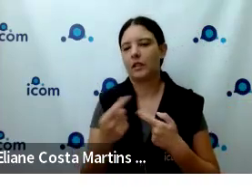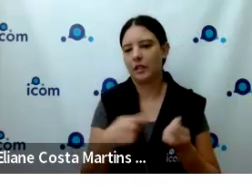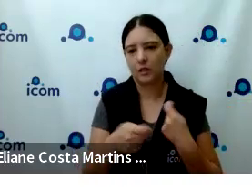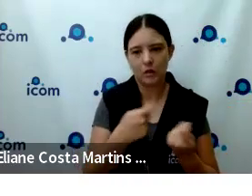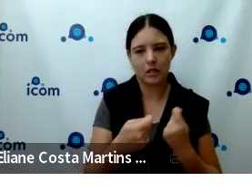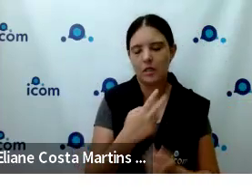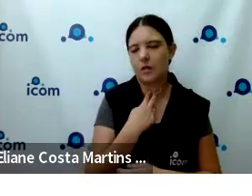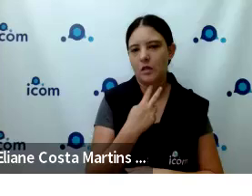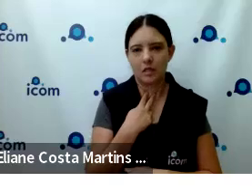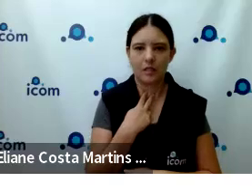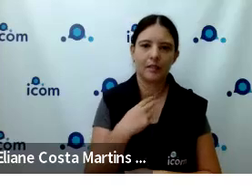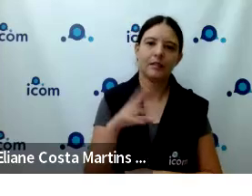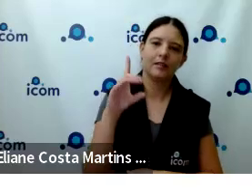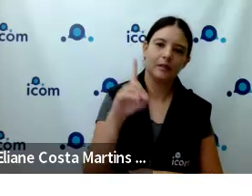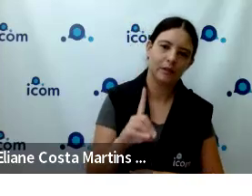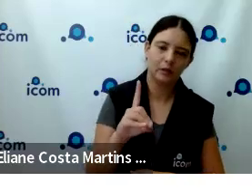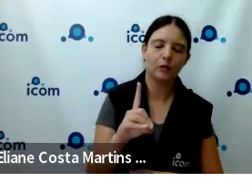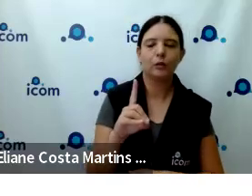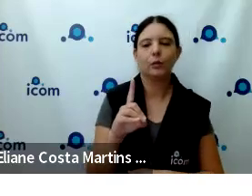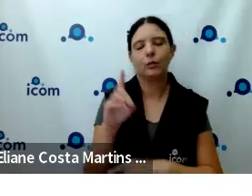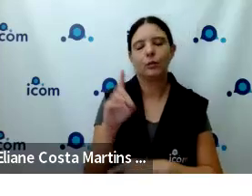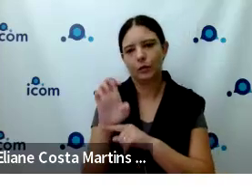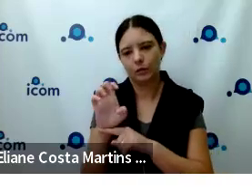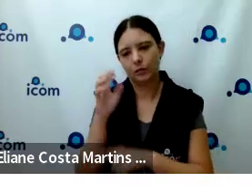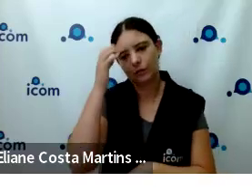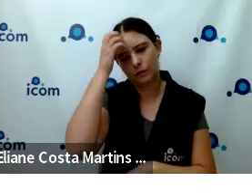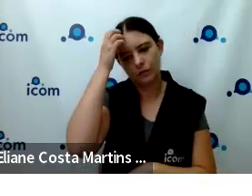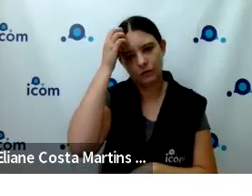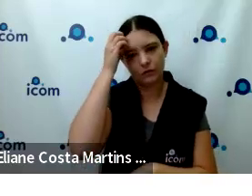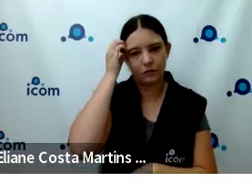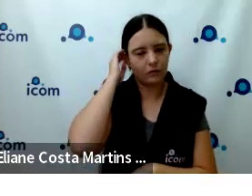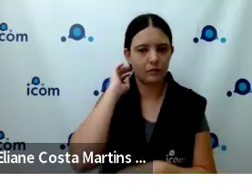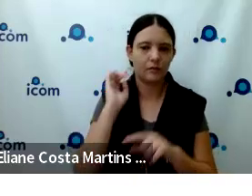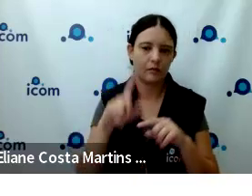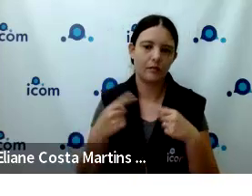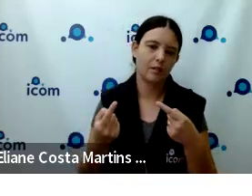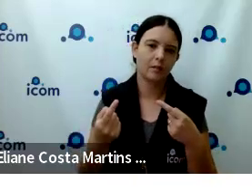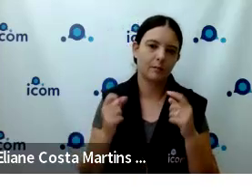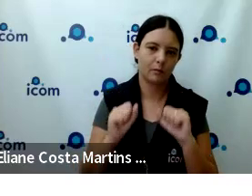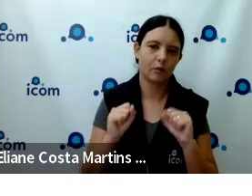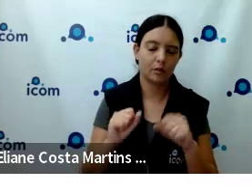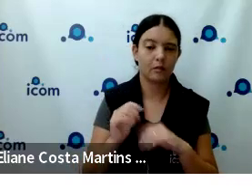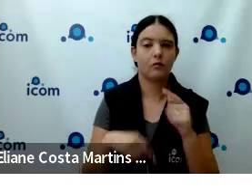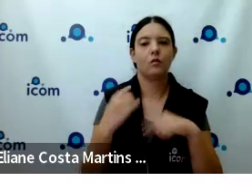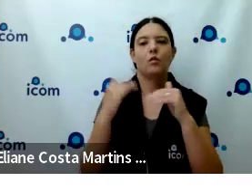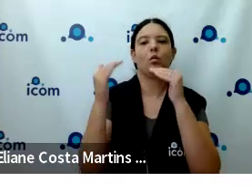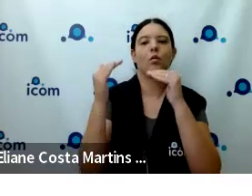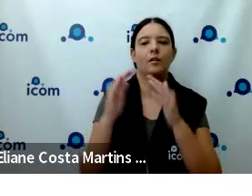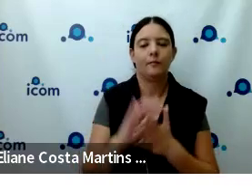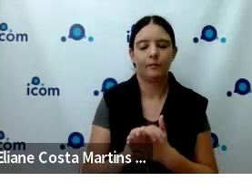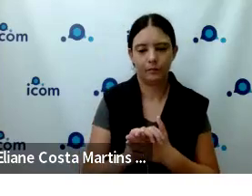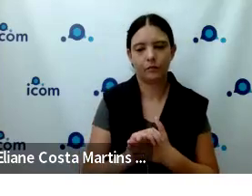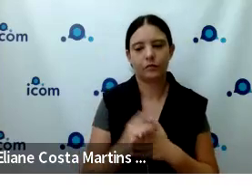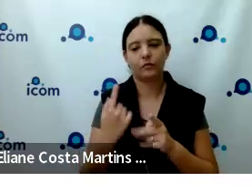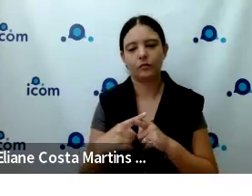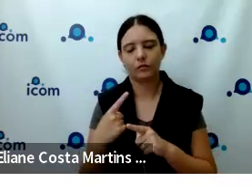de direito do Estado, mas isso é algo a se evoluir. E a questão